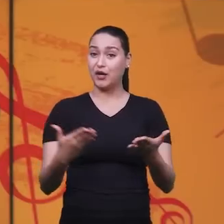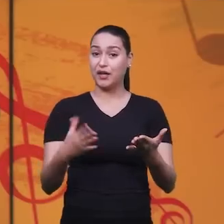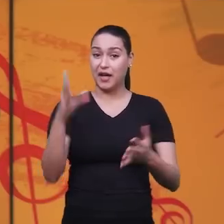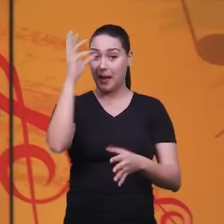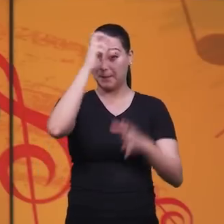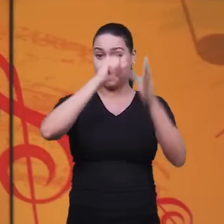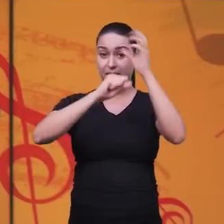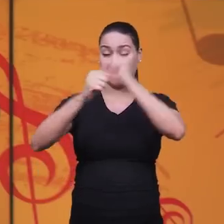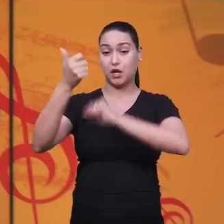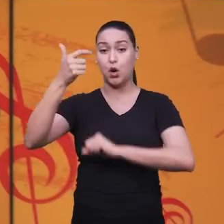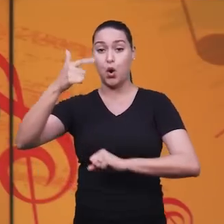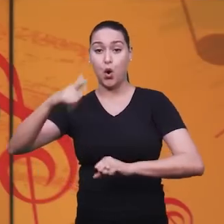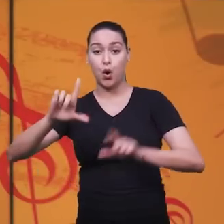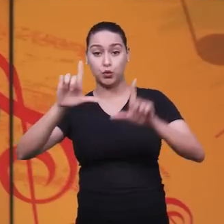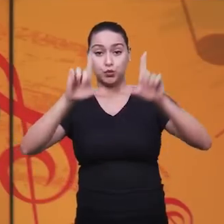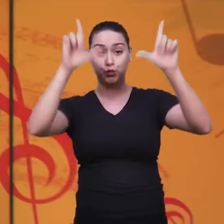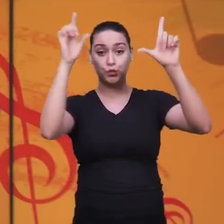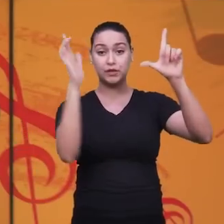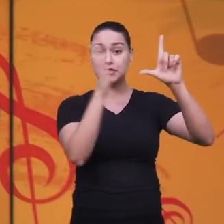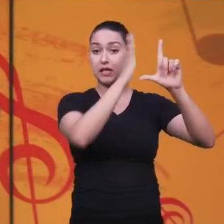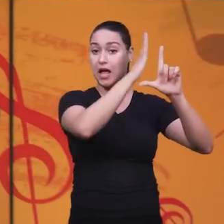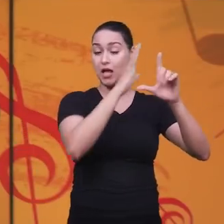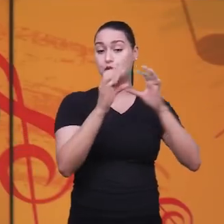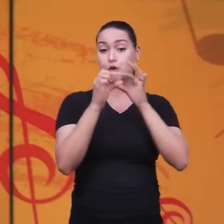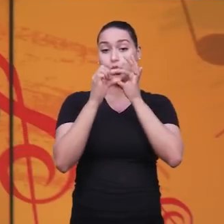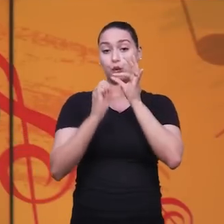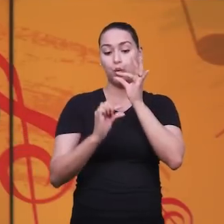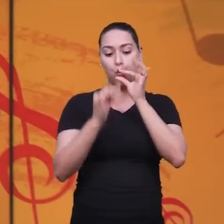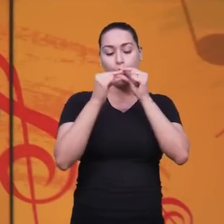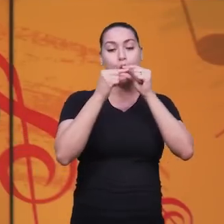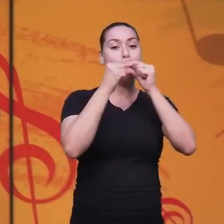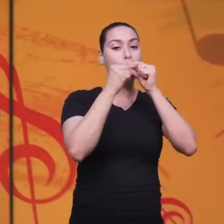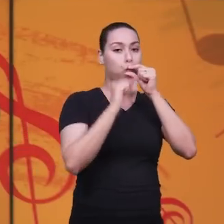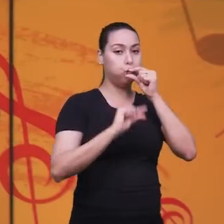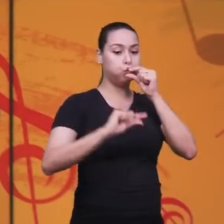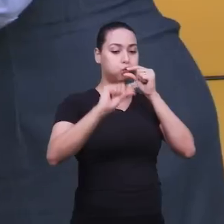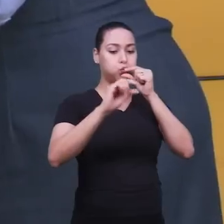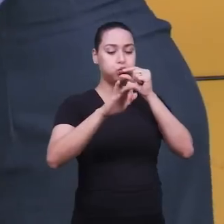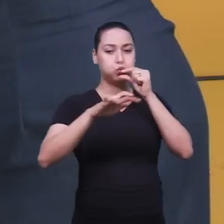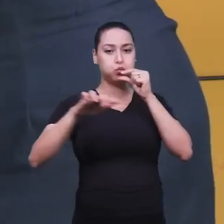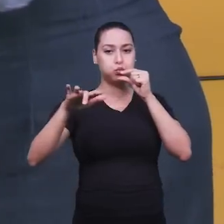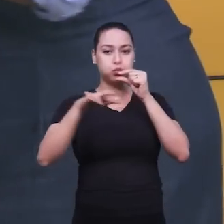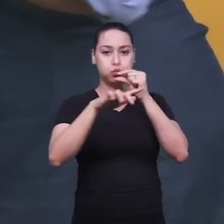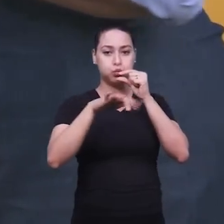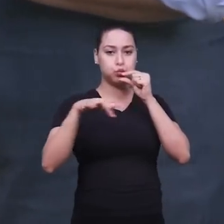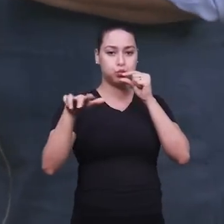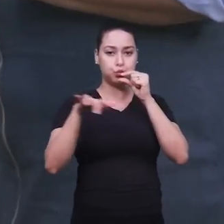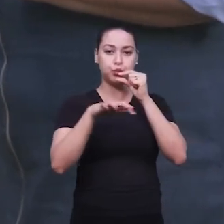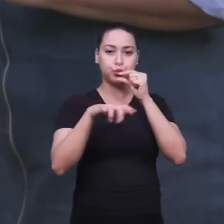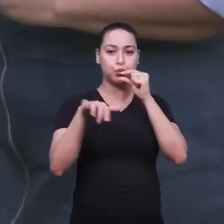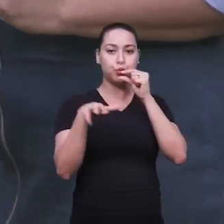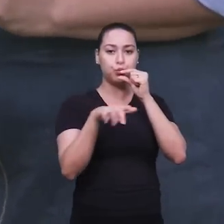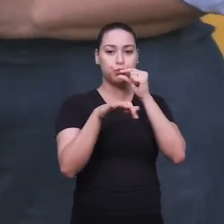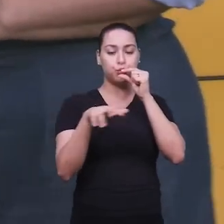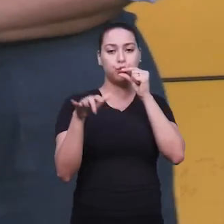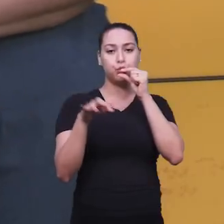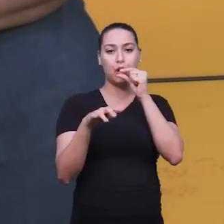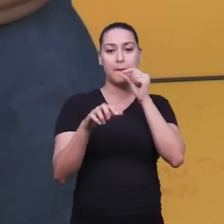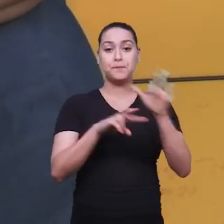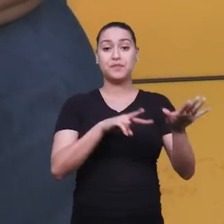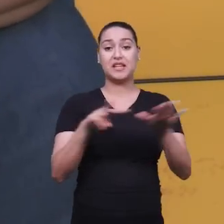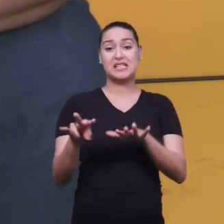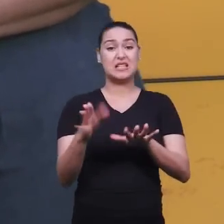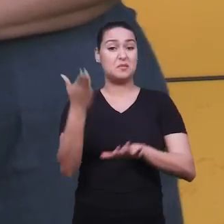Agora, nós vamos ver o outro slide, que é com a escaleta. Na semana passada, a